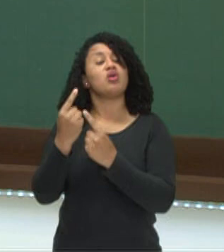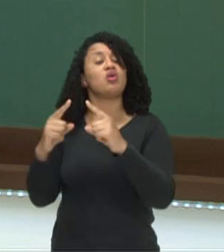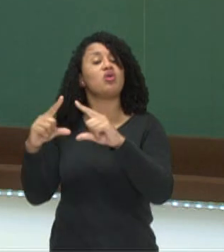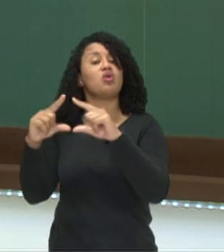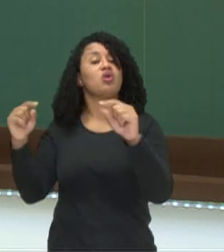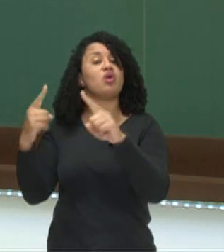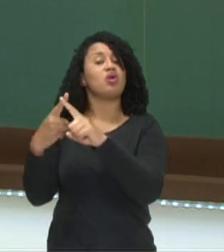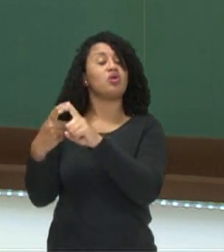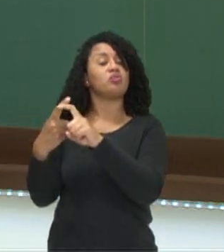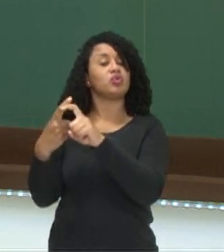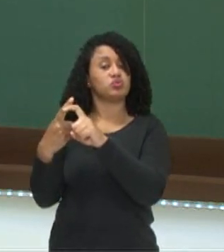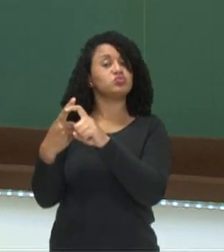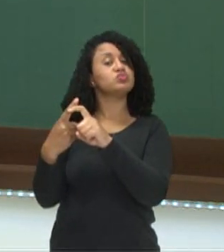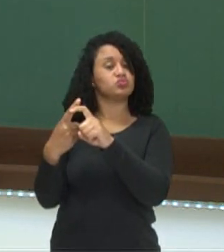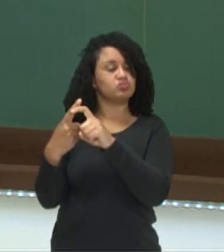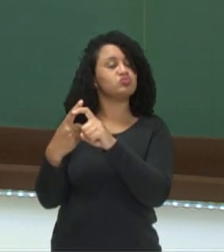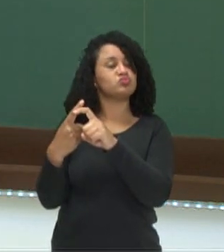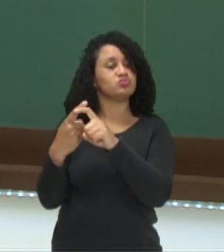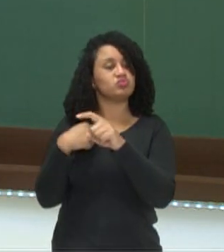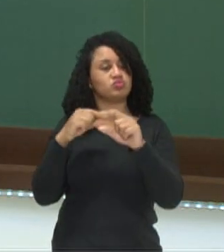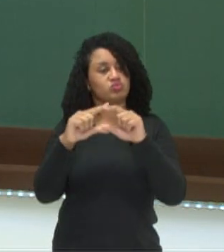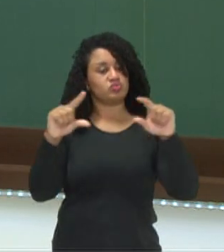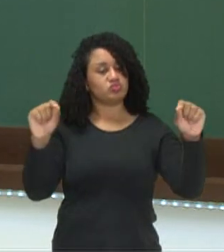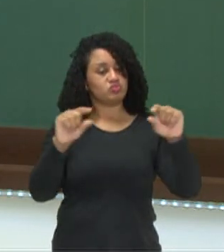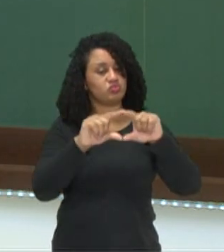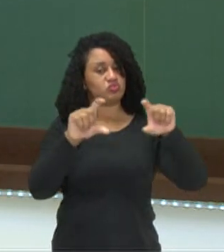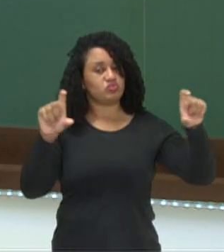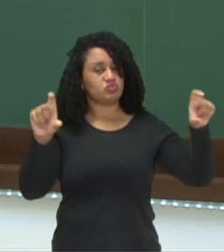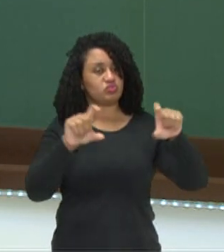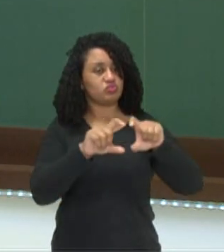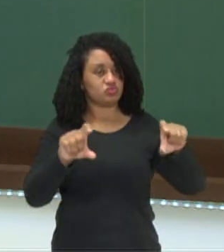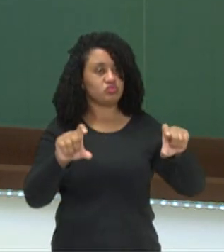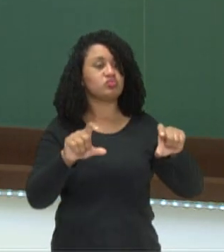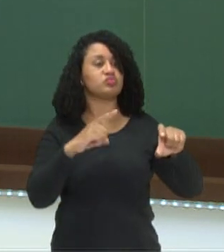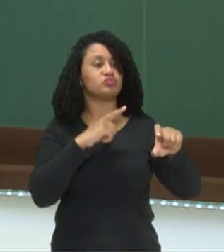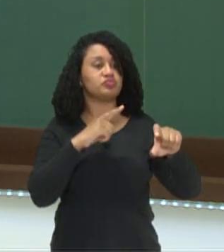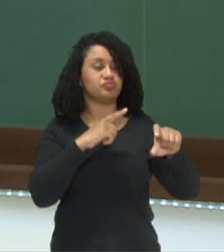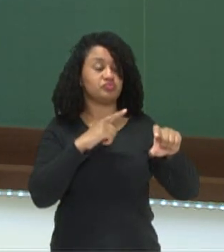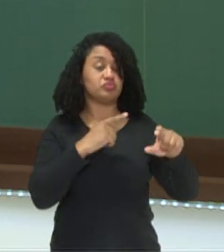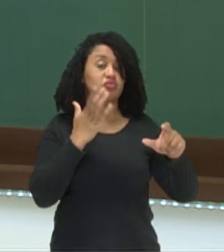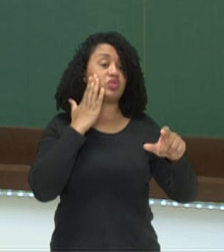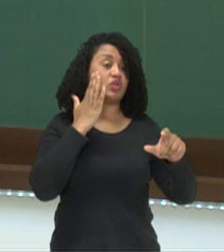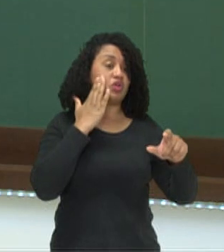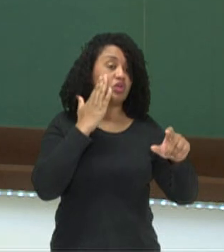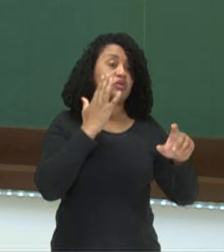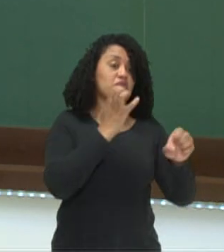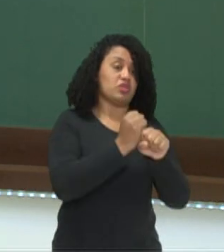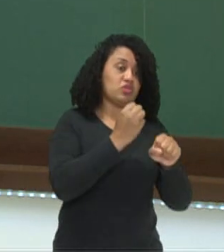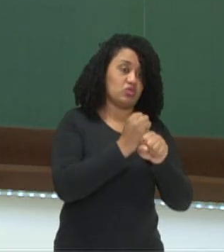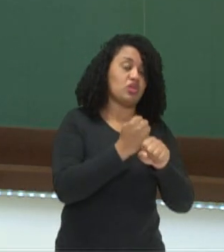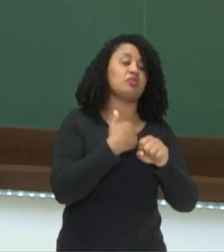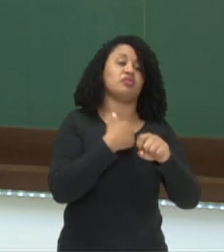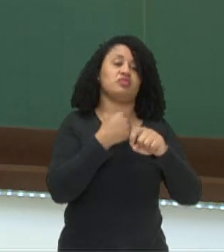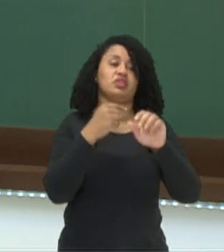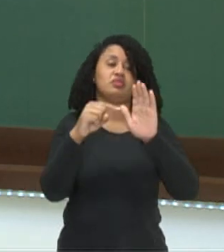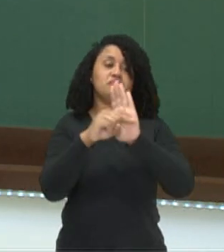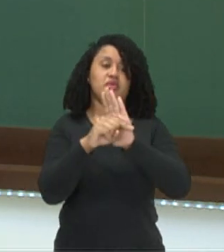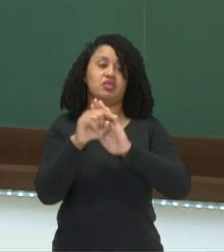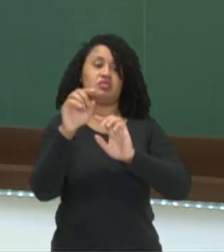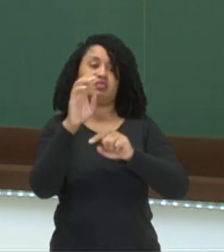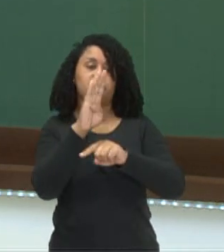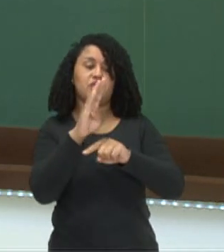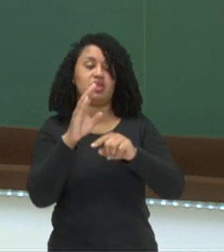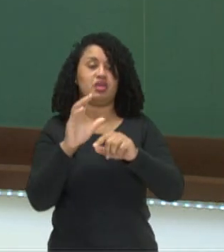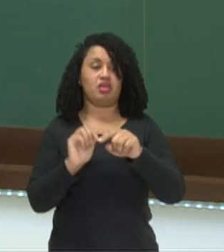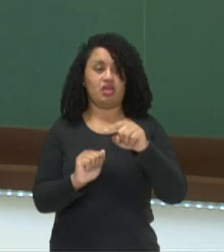o produto dessas equações. Então, para eu saber a soma, é só fazer